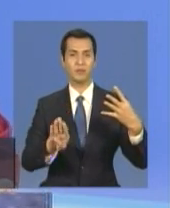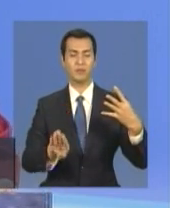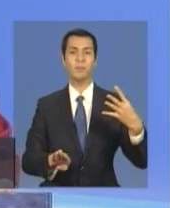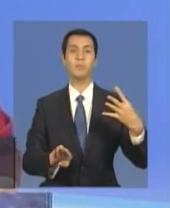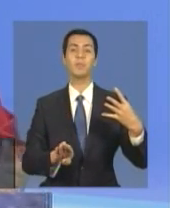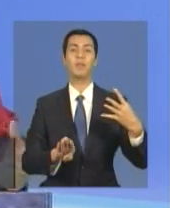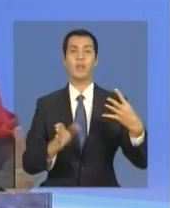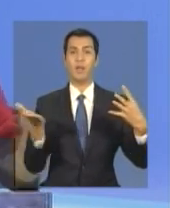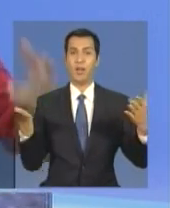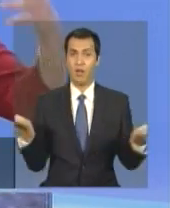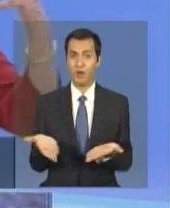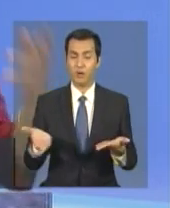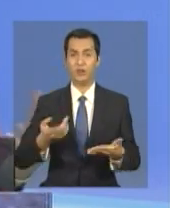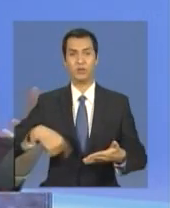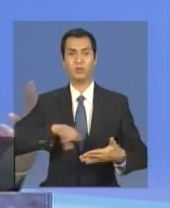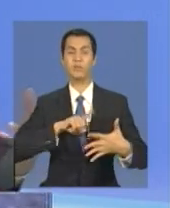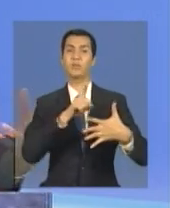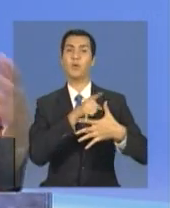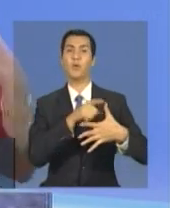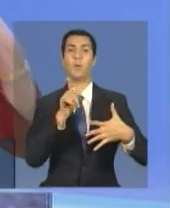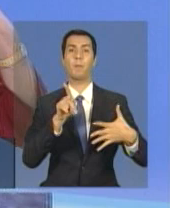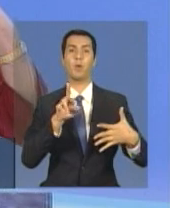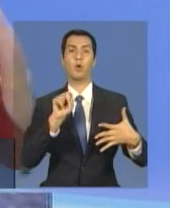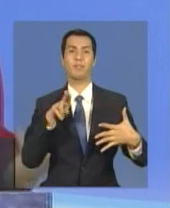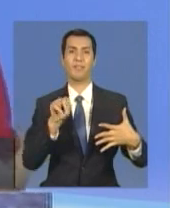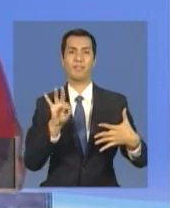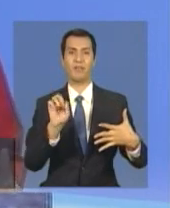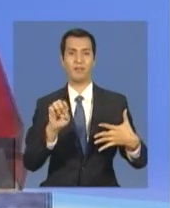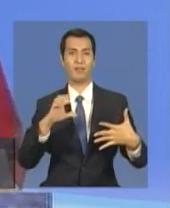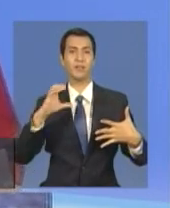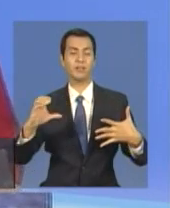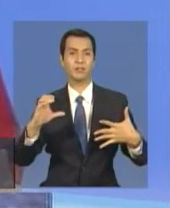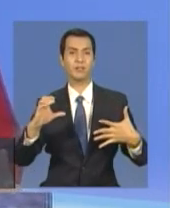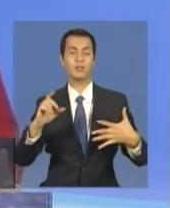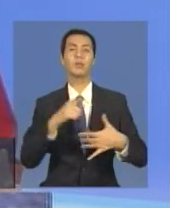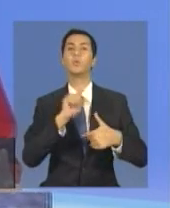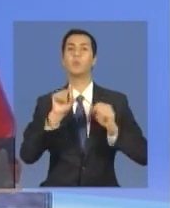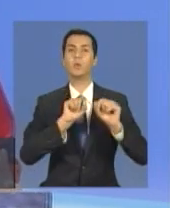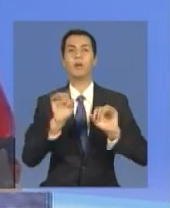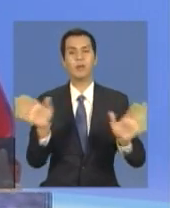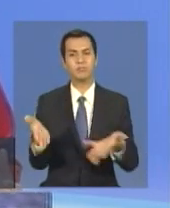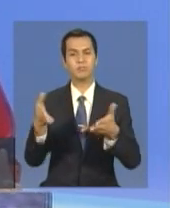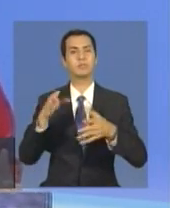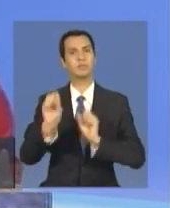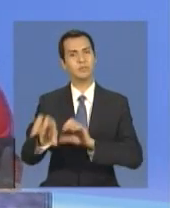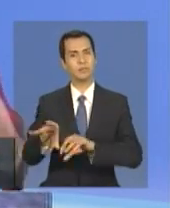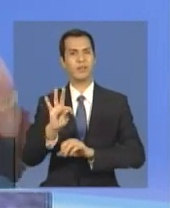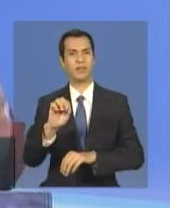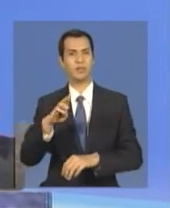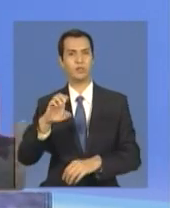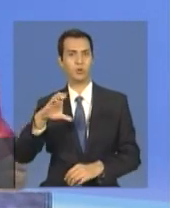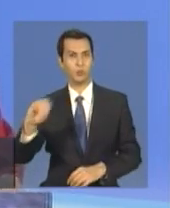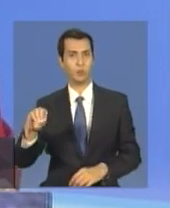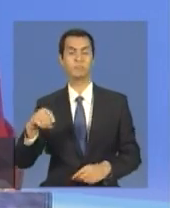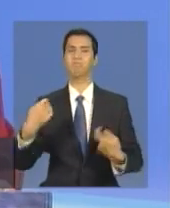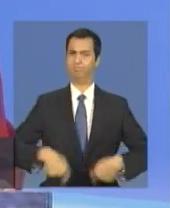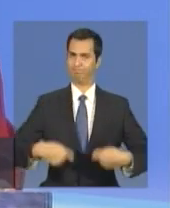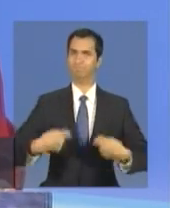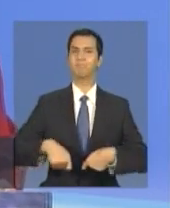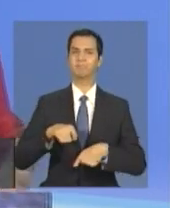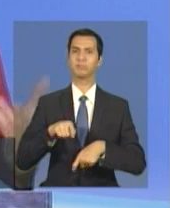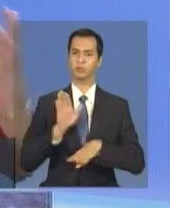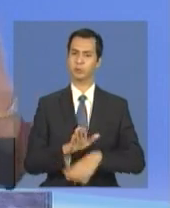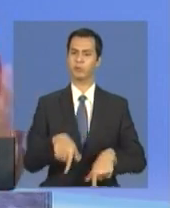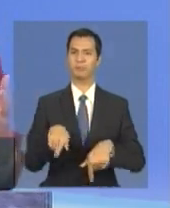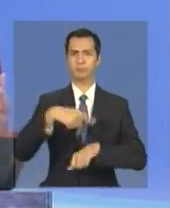nós agora estamos com o Pronatec, que é esse programa de ensino técnico que é necessário para o nosso